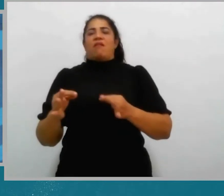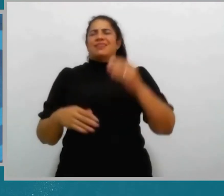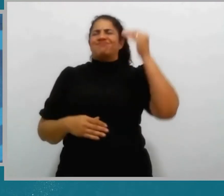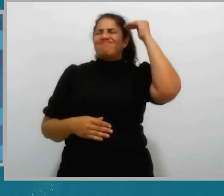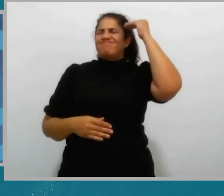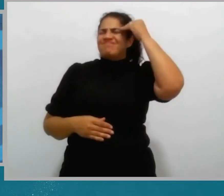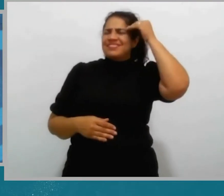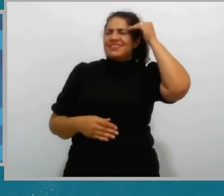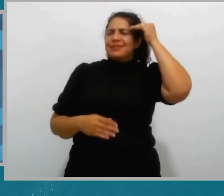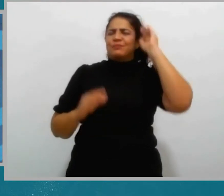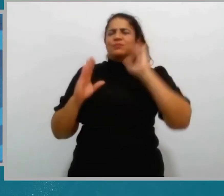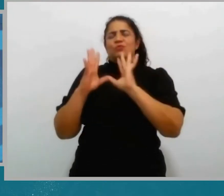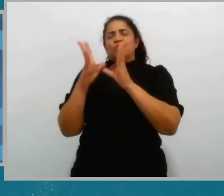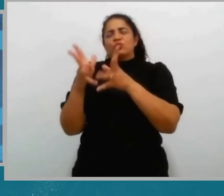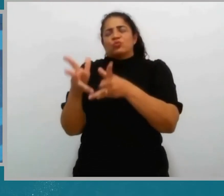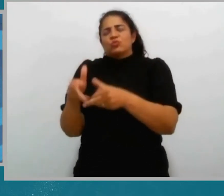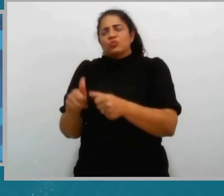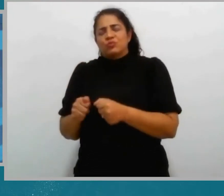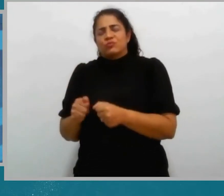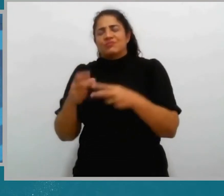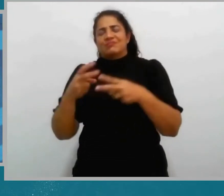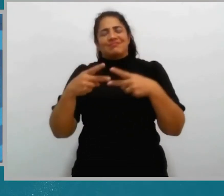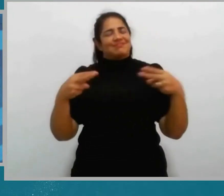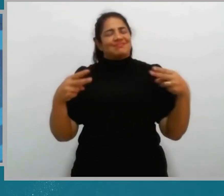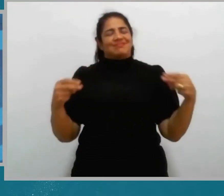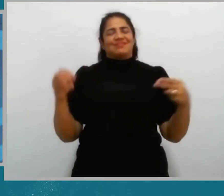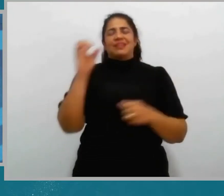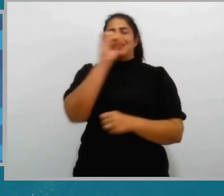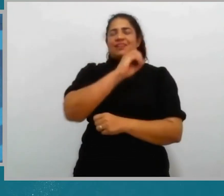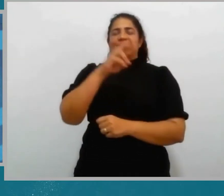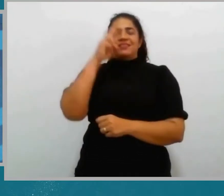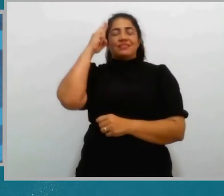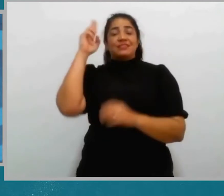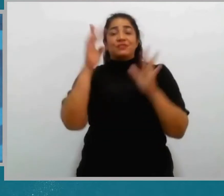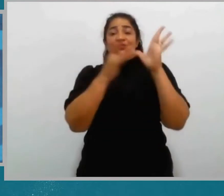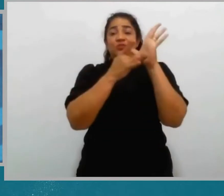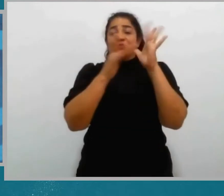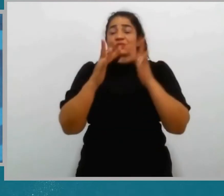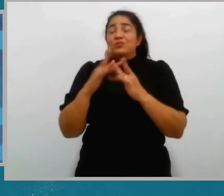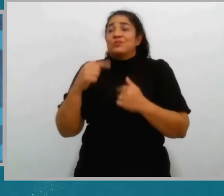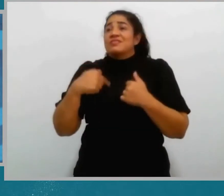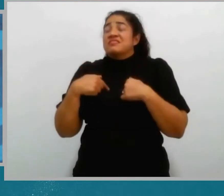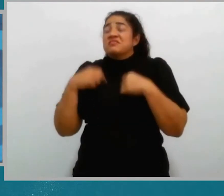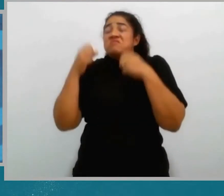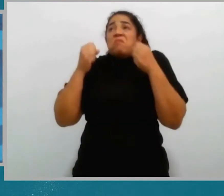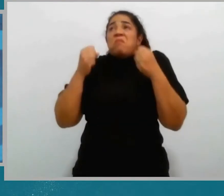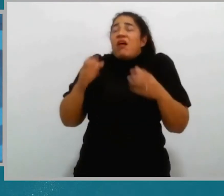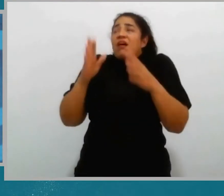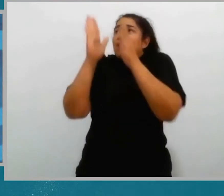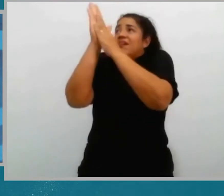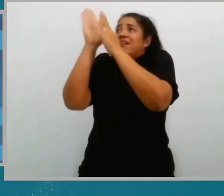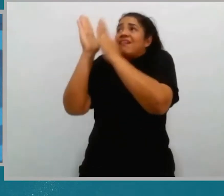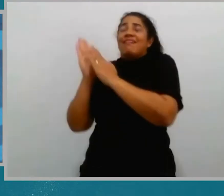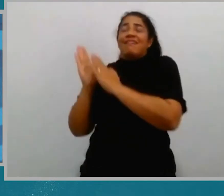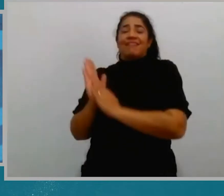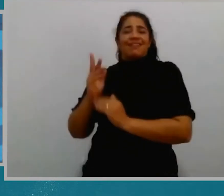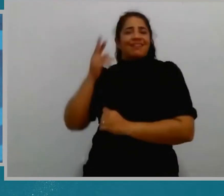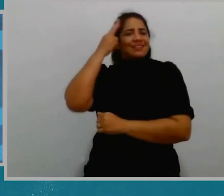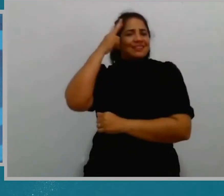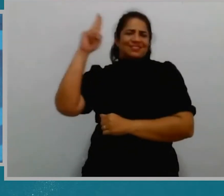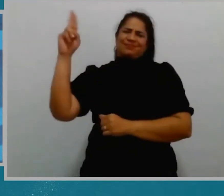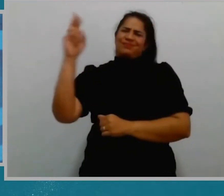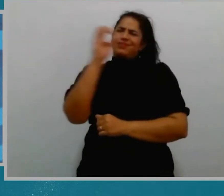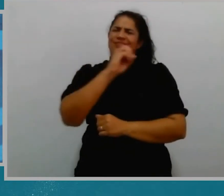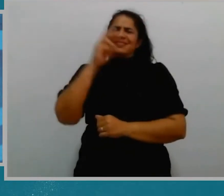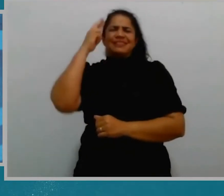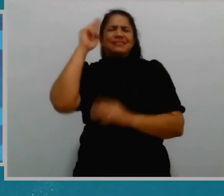todas as coisas. Ó Senhor Jesus, eu só posso louvar ao Senhor. Ó Senhor Jesus, eu não